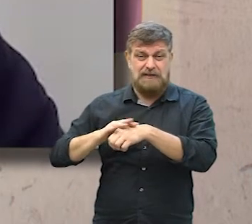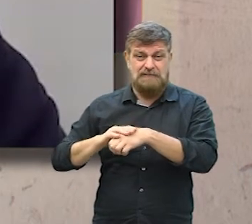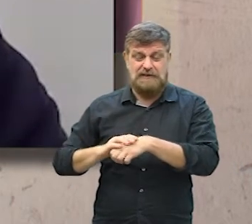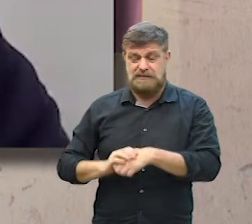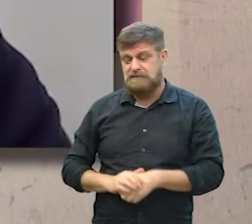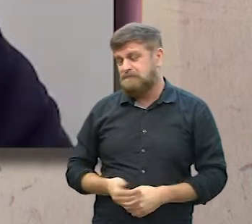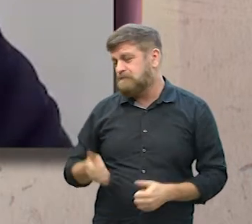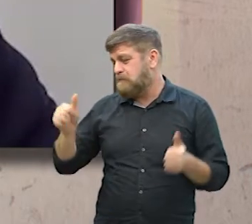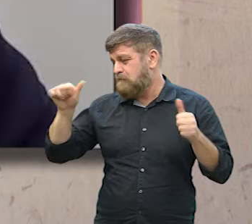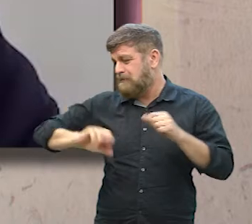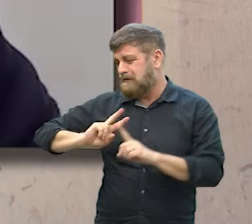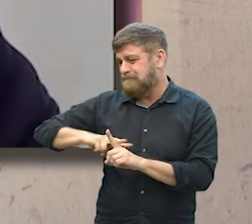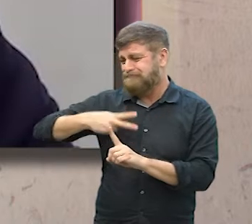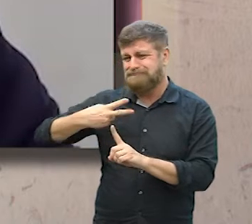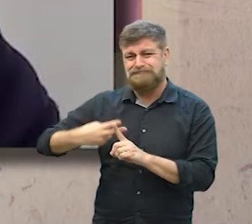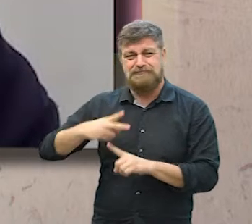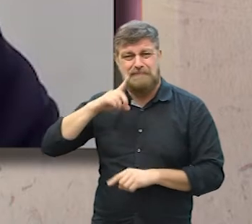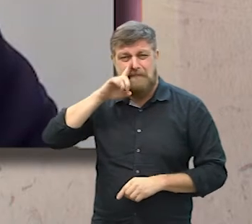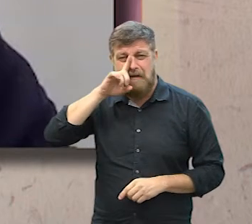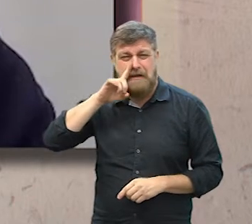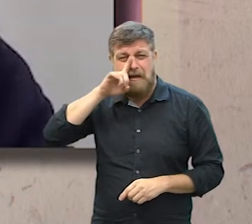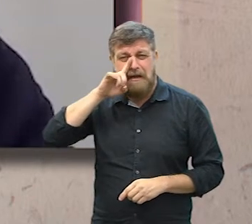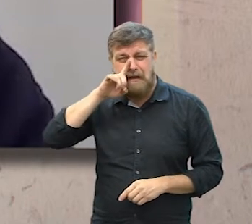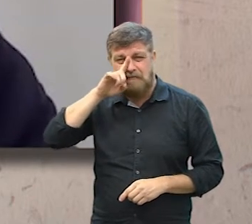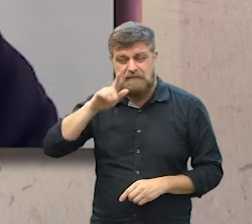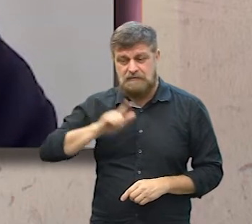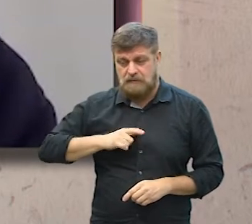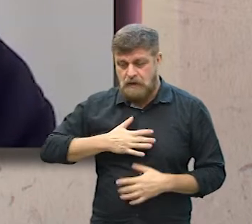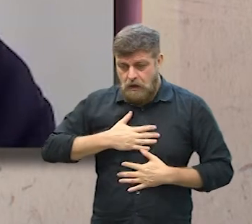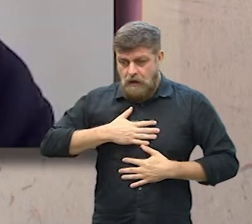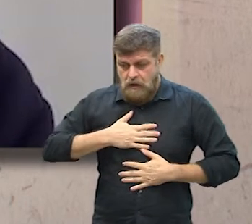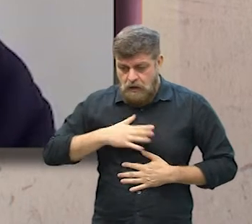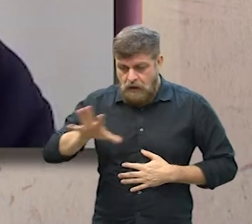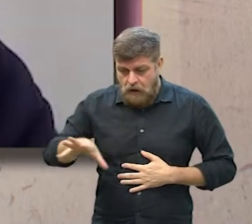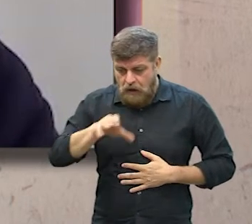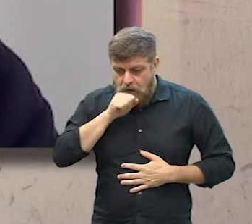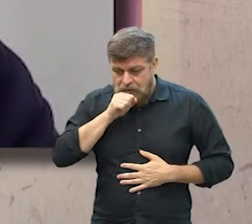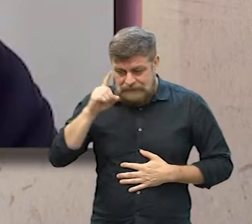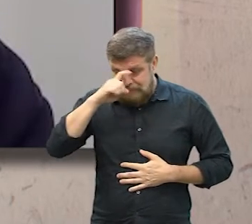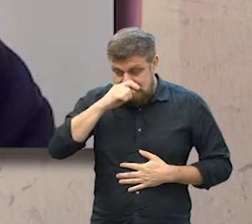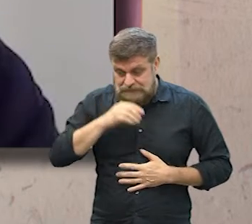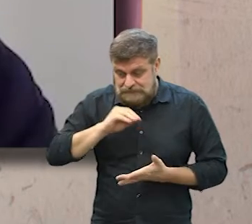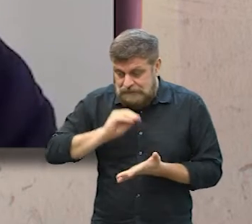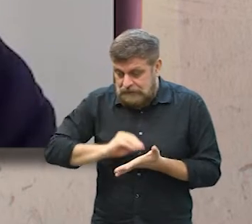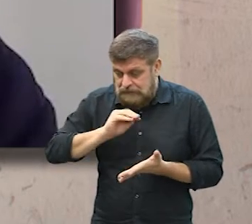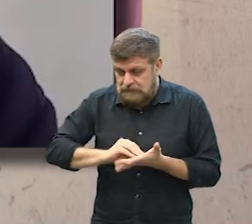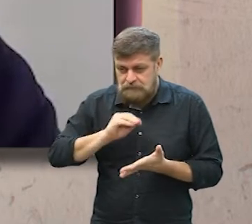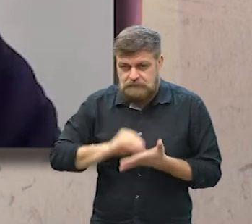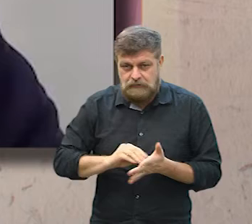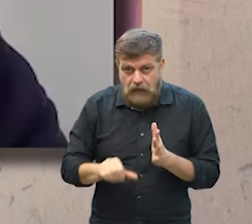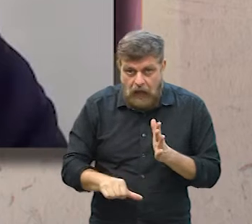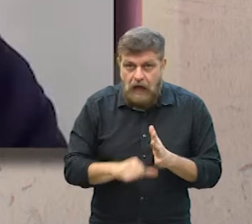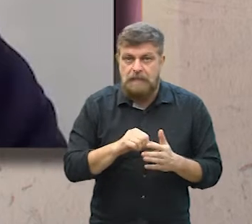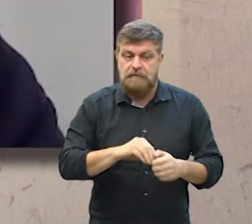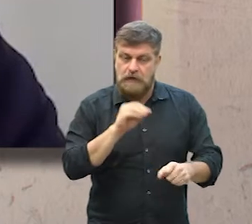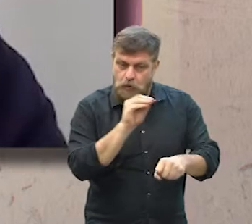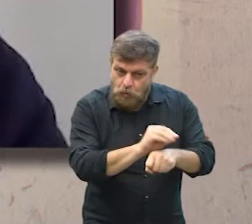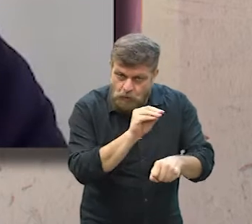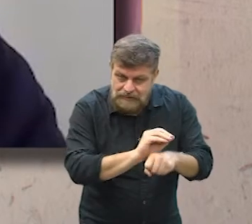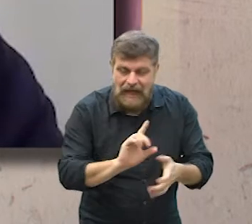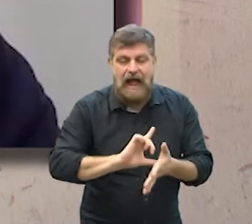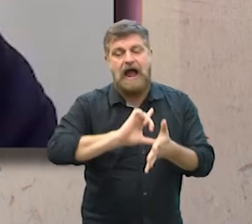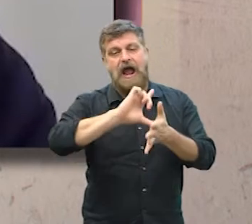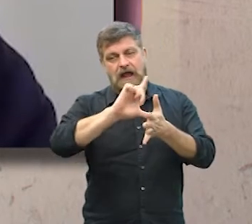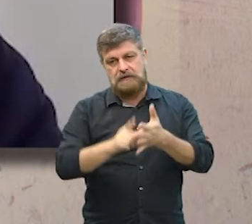uma asma não tratada, não controlada, ele vai desencadear uma crise de asma. Então, é importantíssimo a gente tratar primeiro a doença e daí sim o